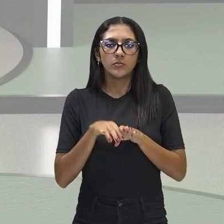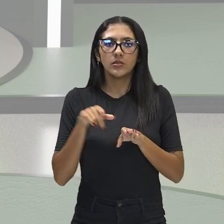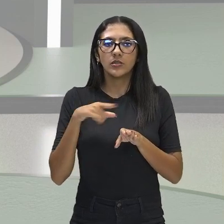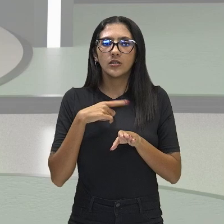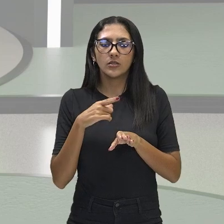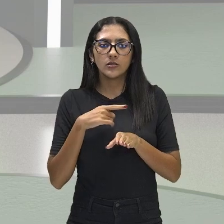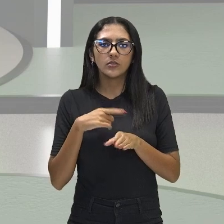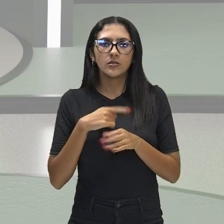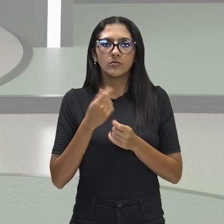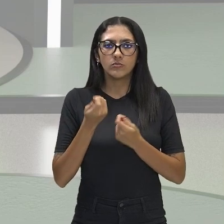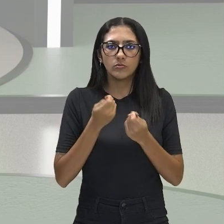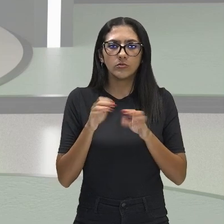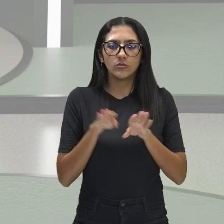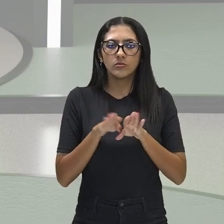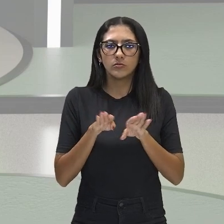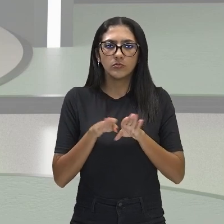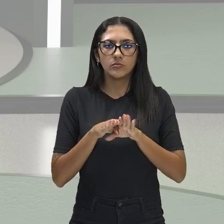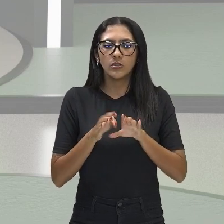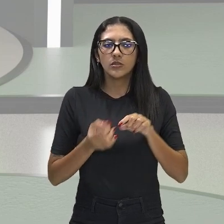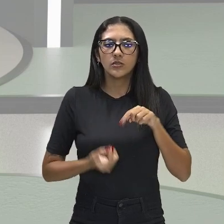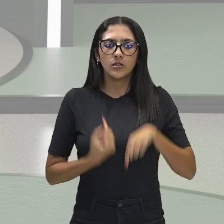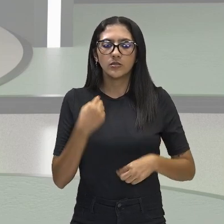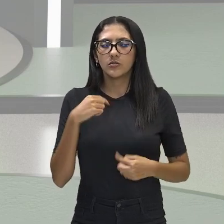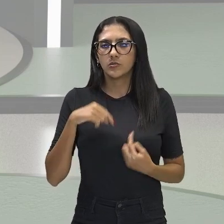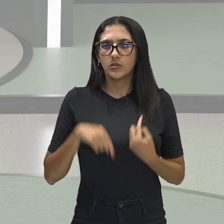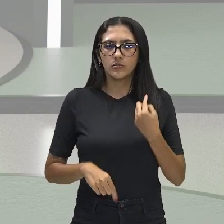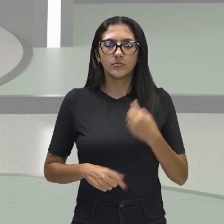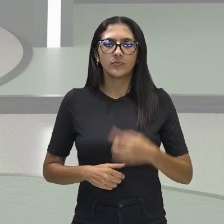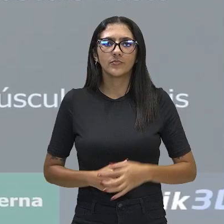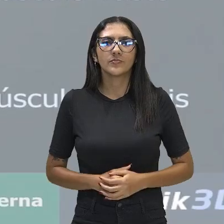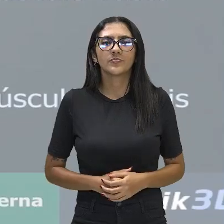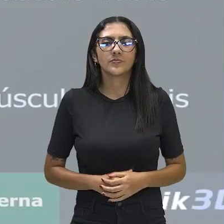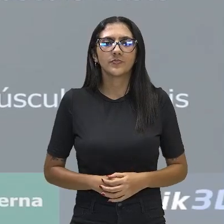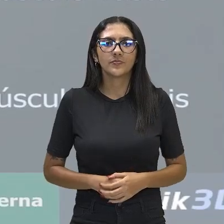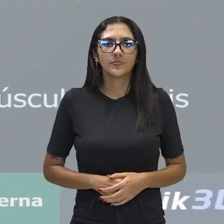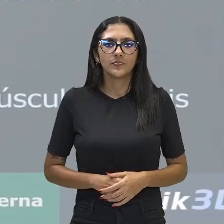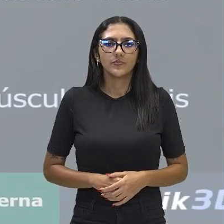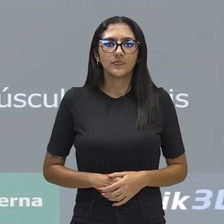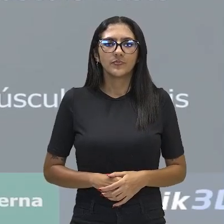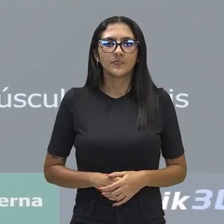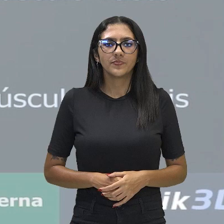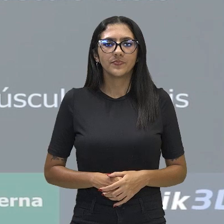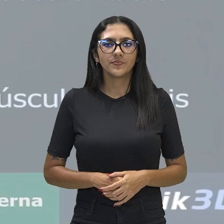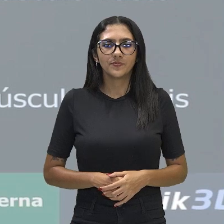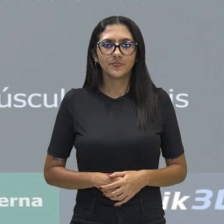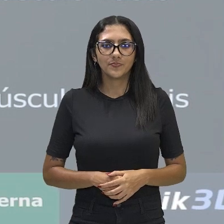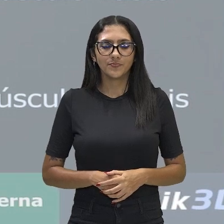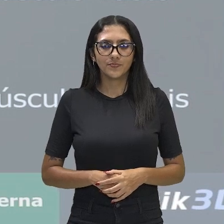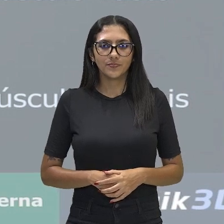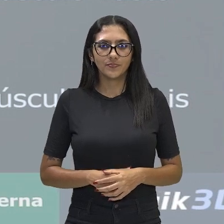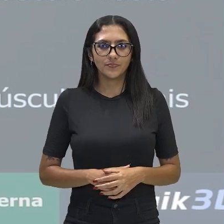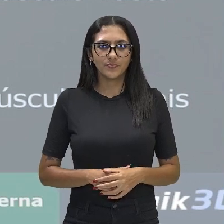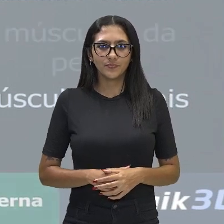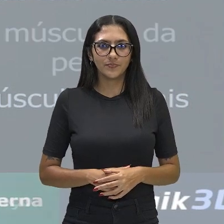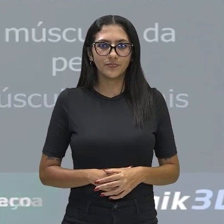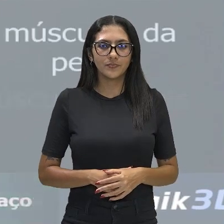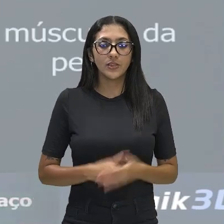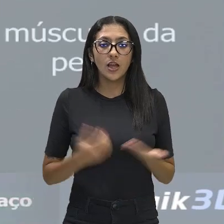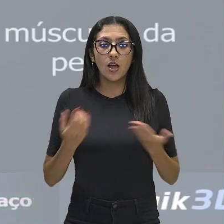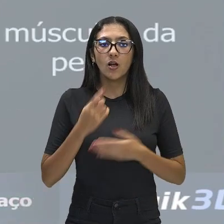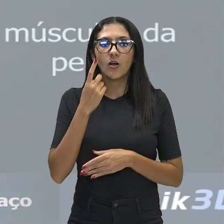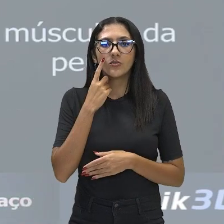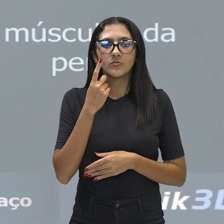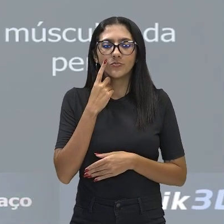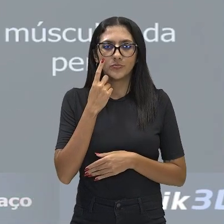dentro da circulação sanguínea, certo? Vamos observar aí a nossa riqueza